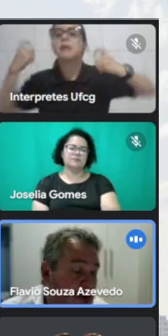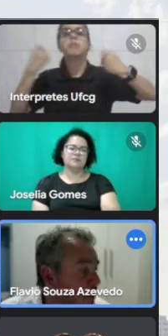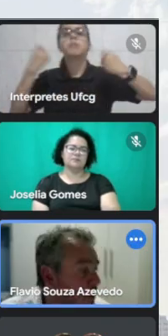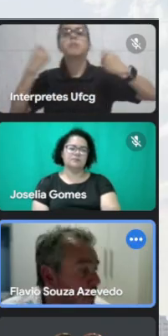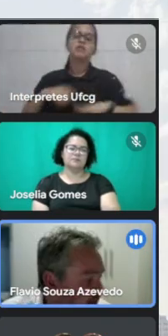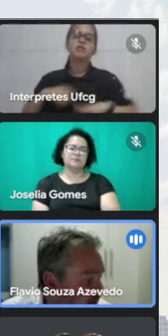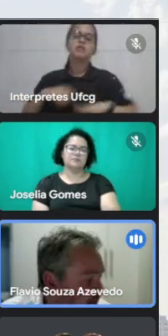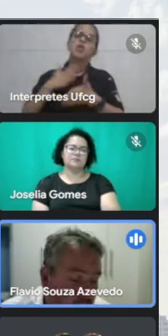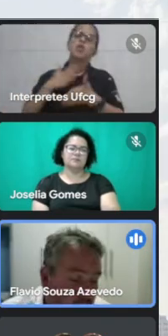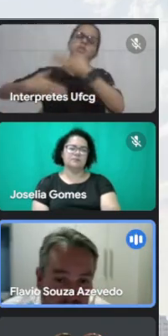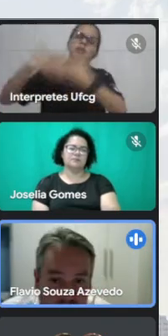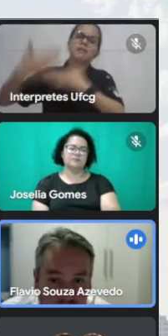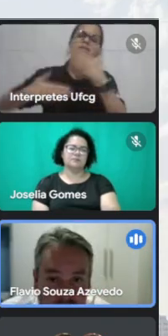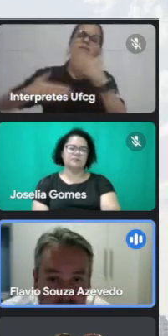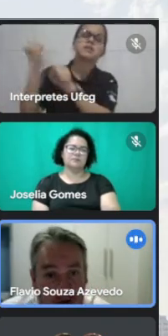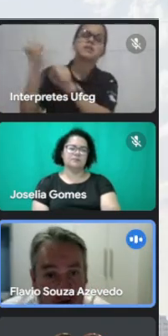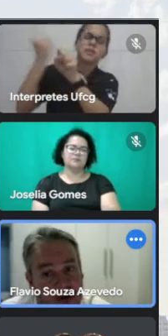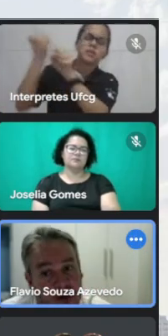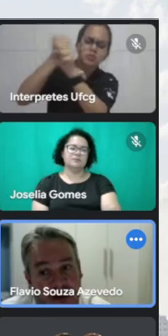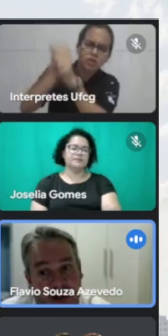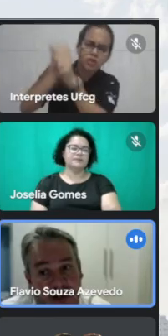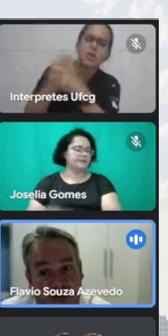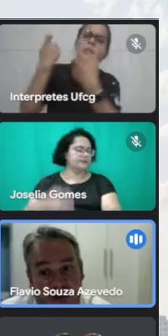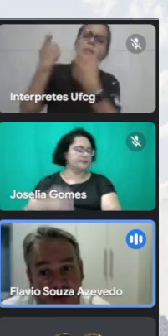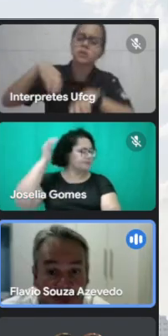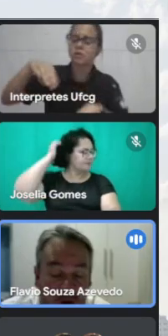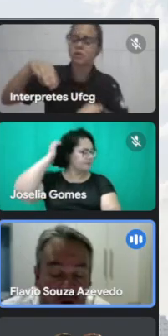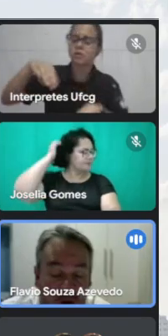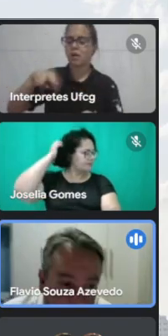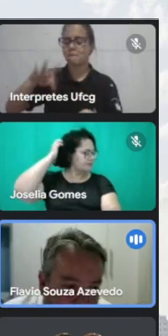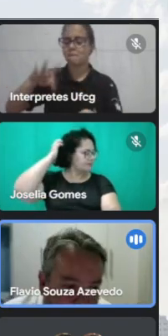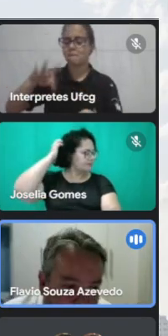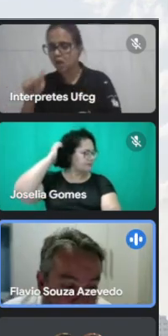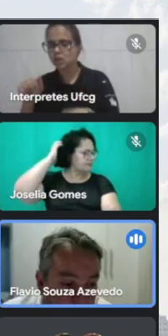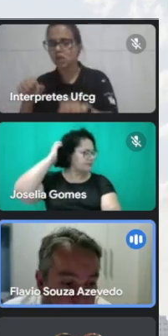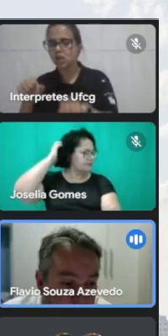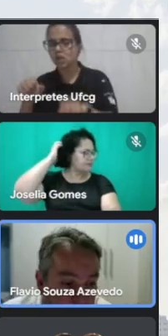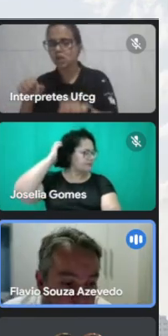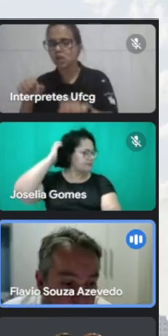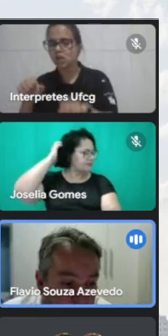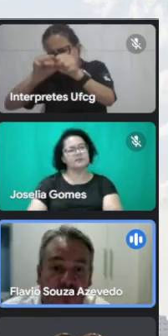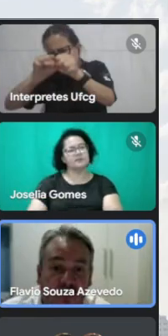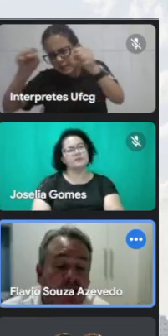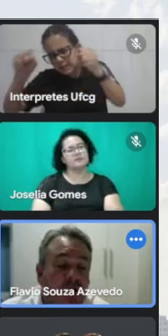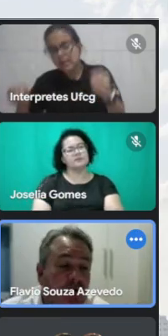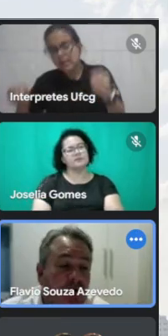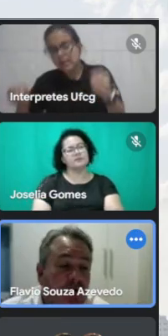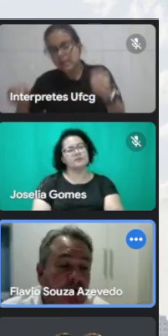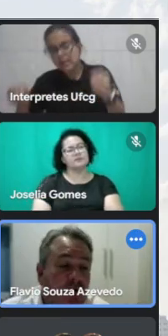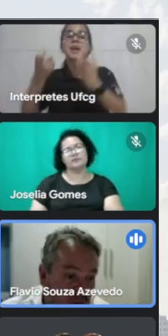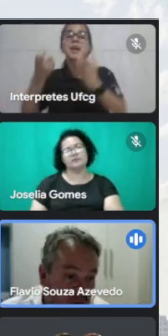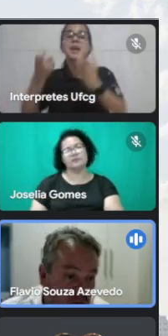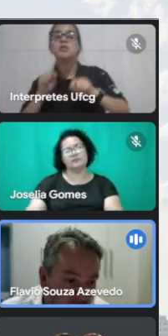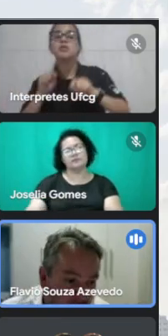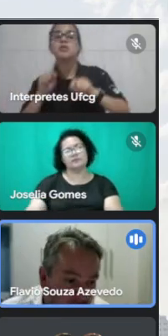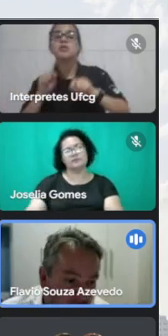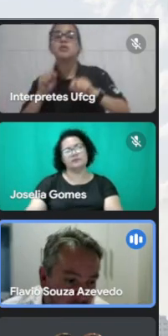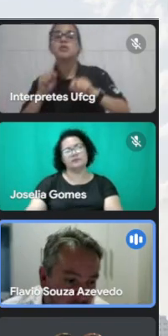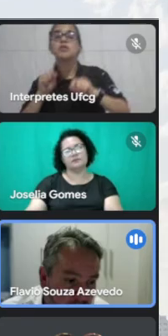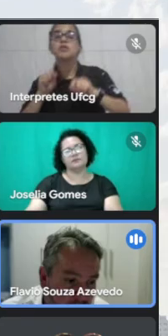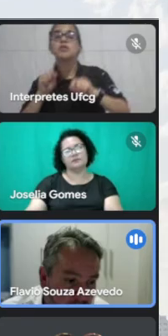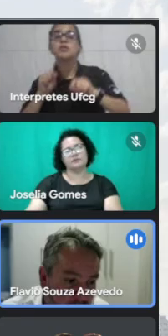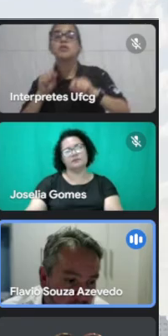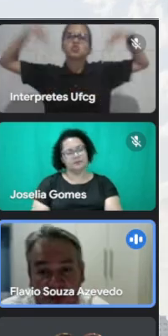obras quanto a fase de operação, um transbordamento durante um período de chuva, de uma água